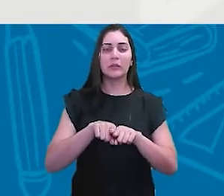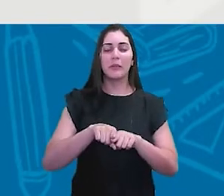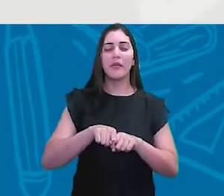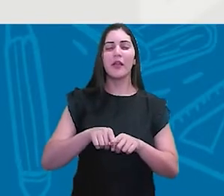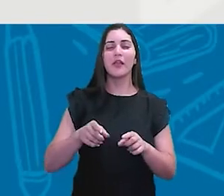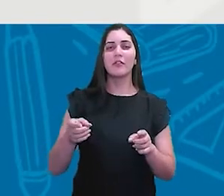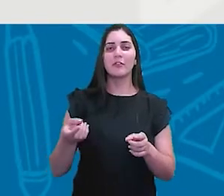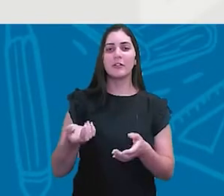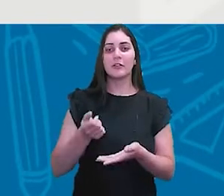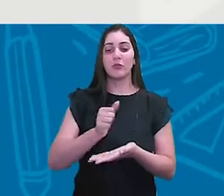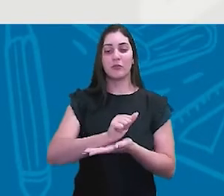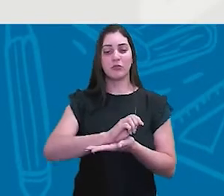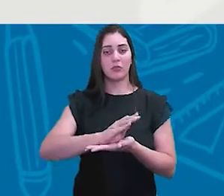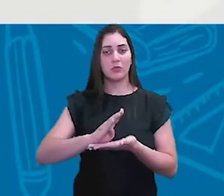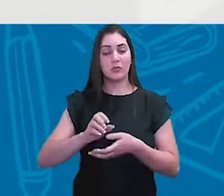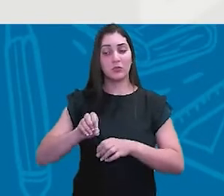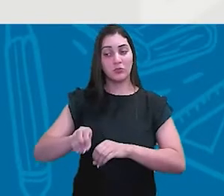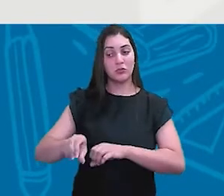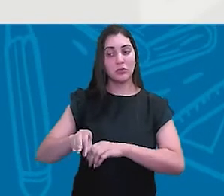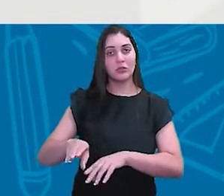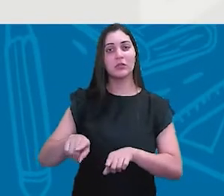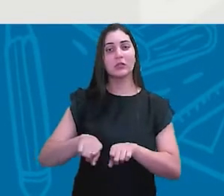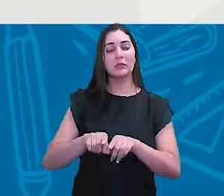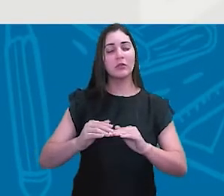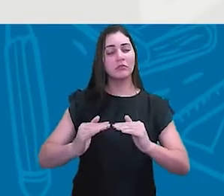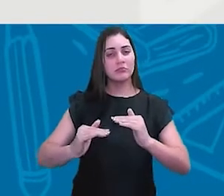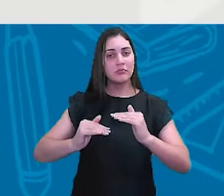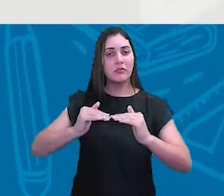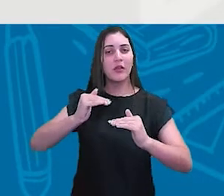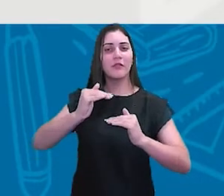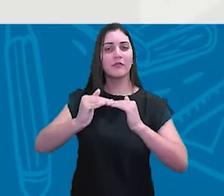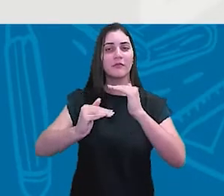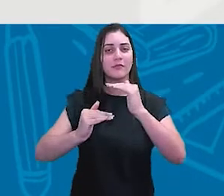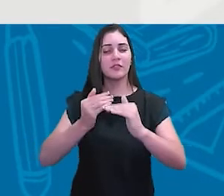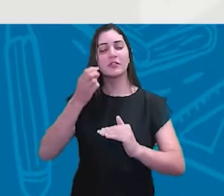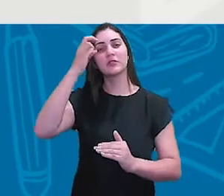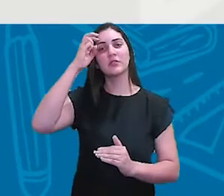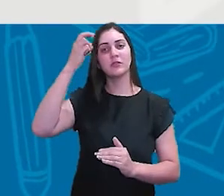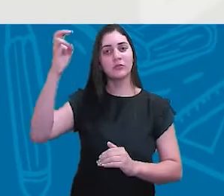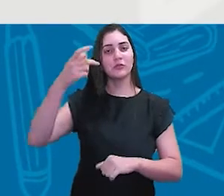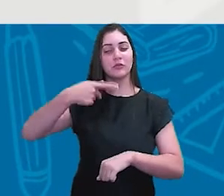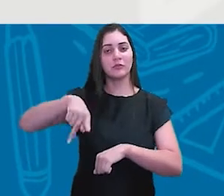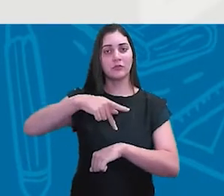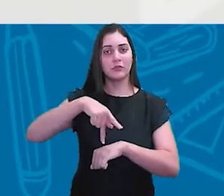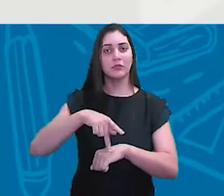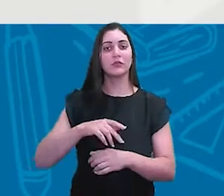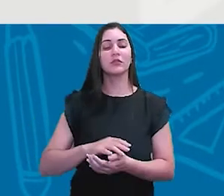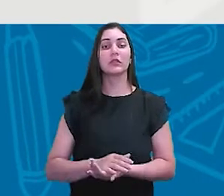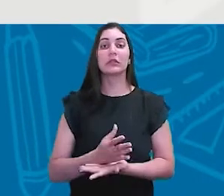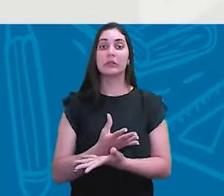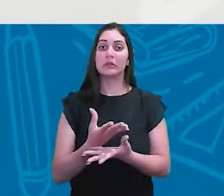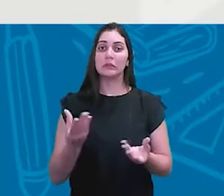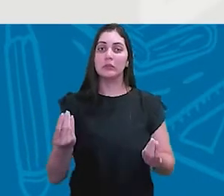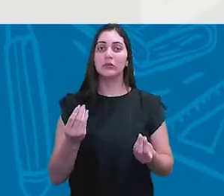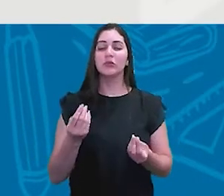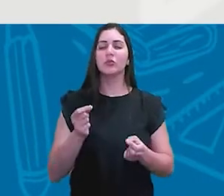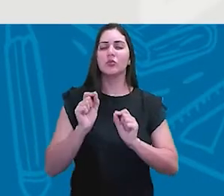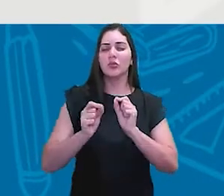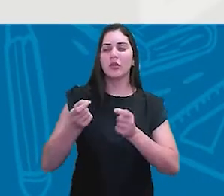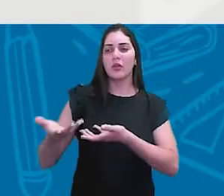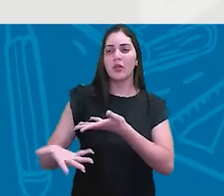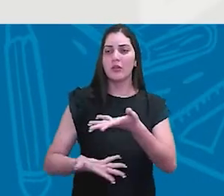analfabetismo, né? Então, avanços, né, em integração cultural entre os países. Então, muitas vezes, né, em